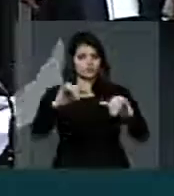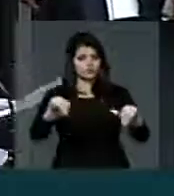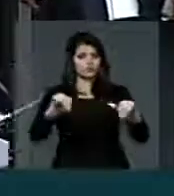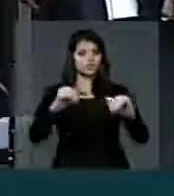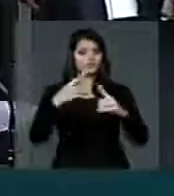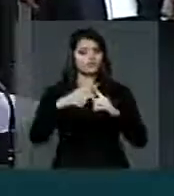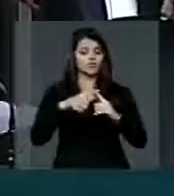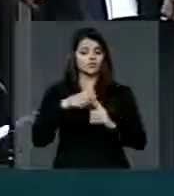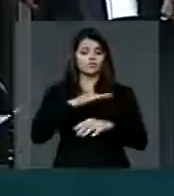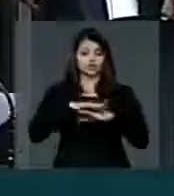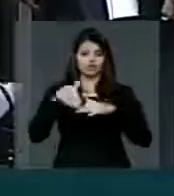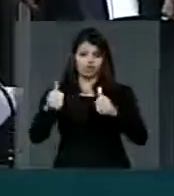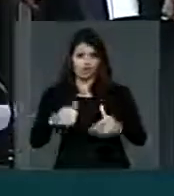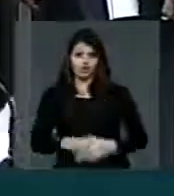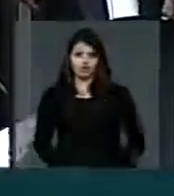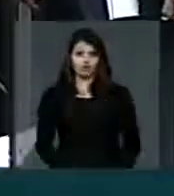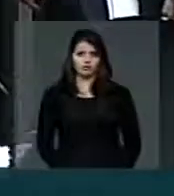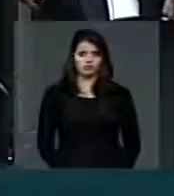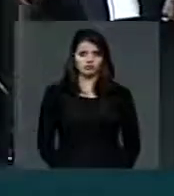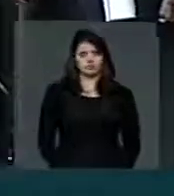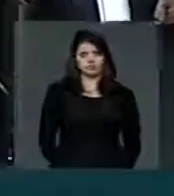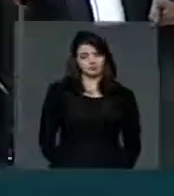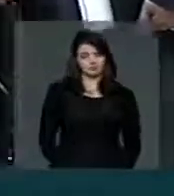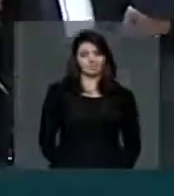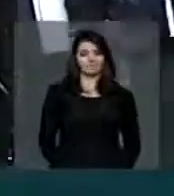mais contundente do que esta, senhor presidente?